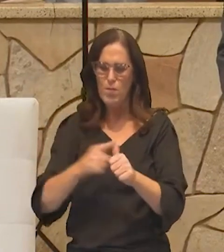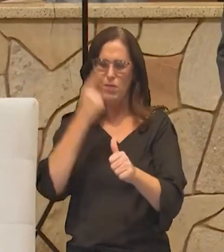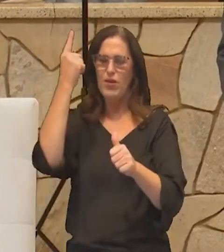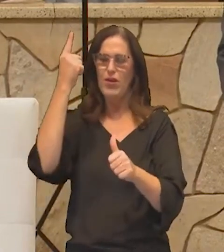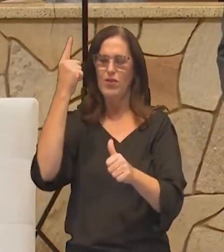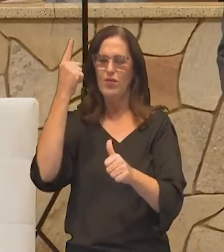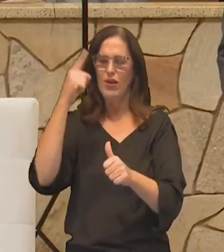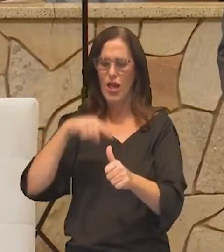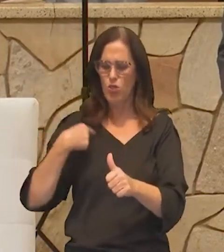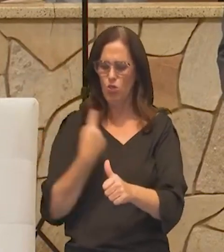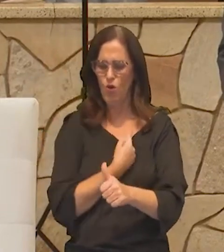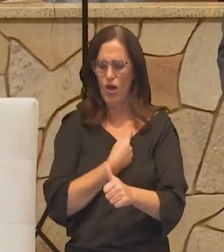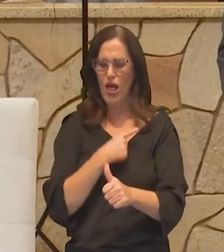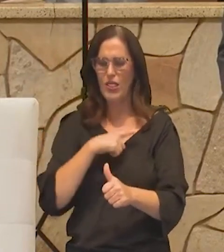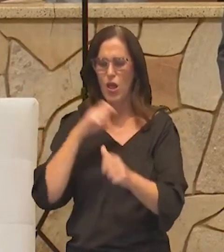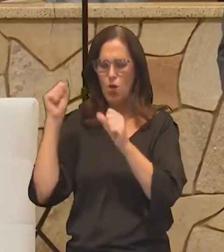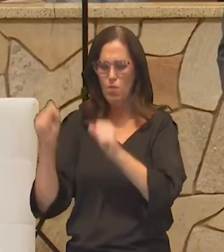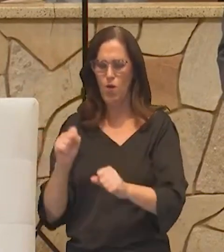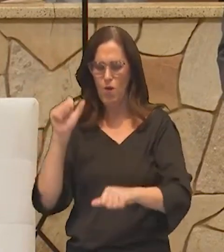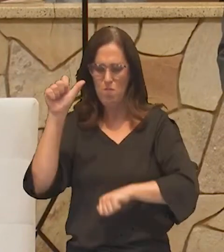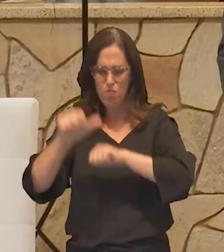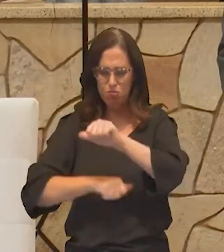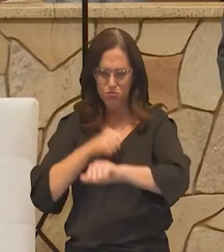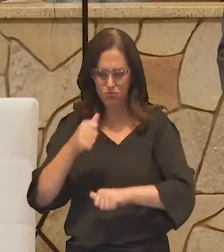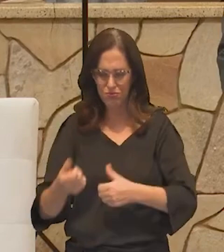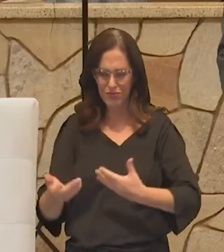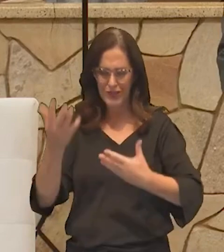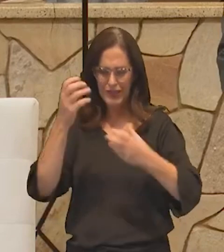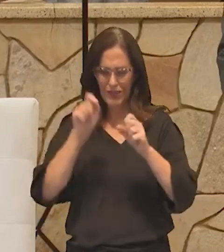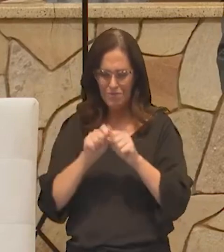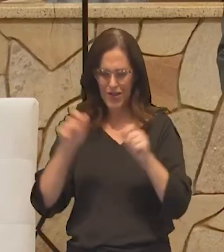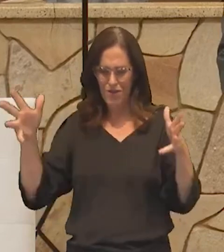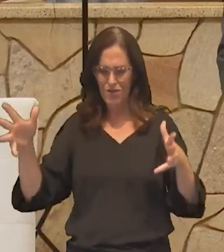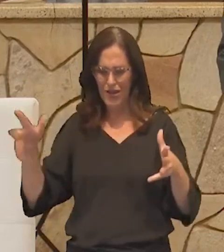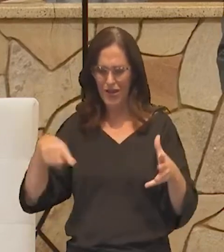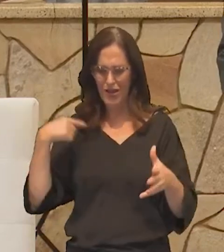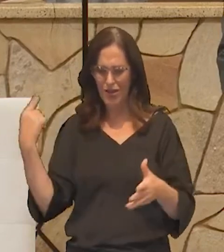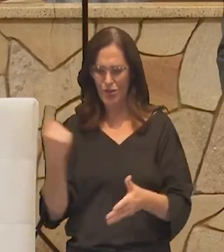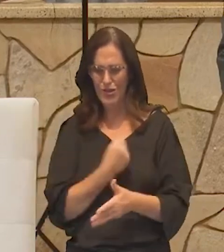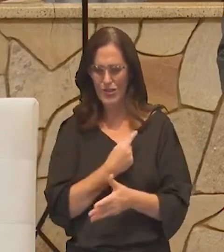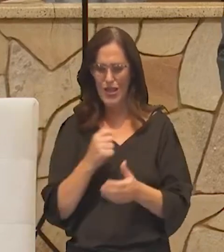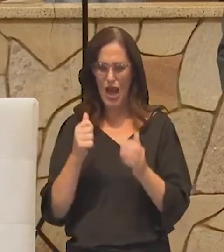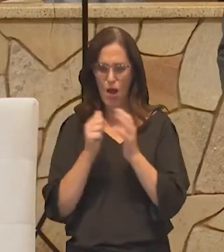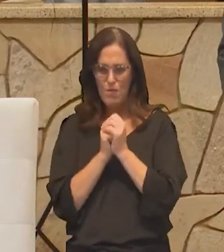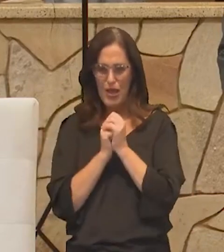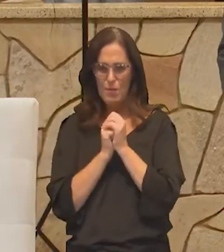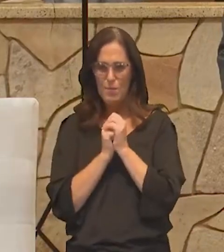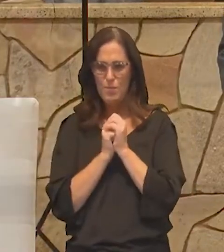e que tem todo o poder para operar essas maravilhas em nosso meio, que nós oramos. Amém.